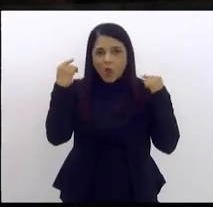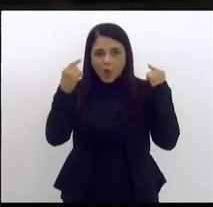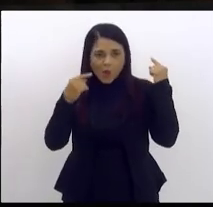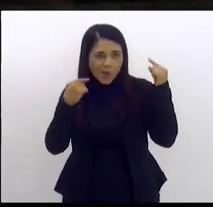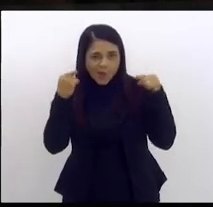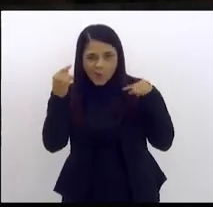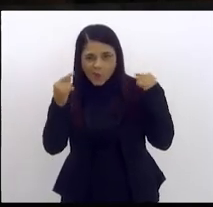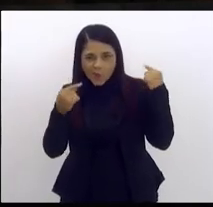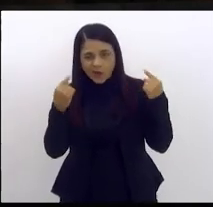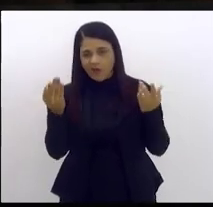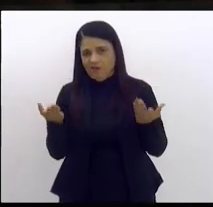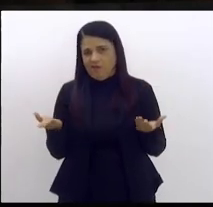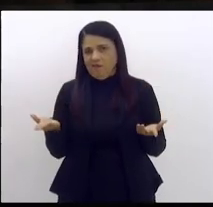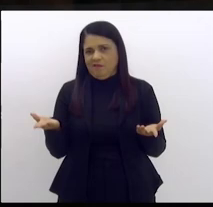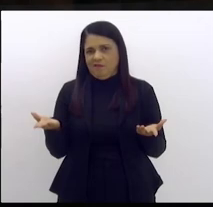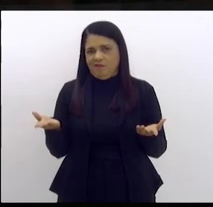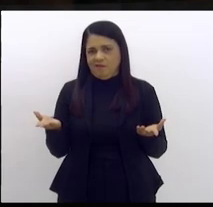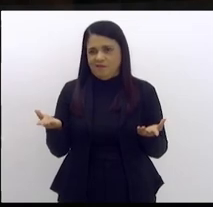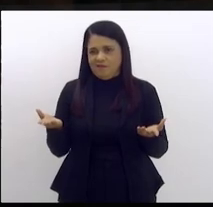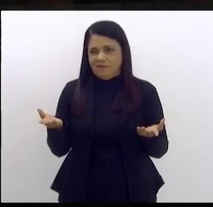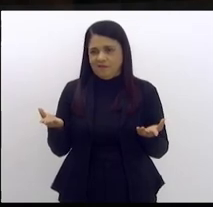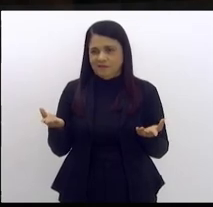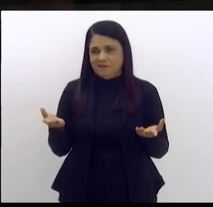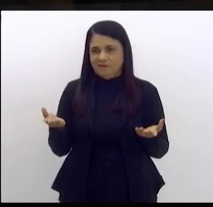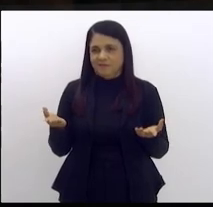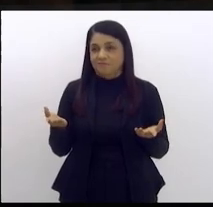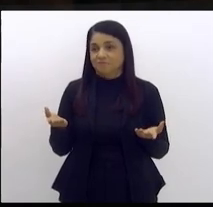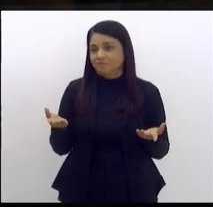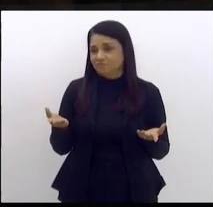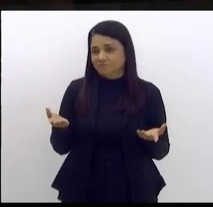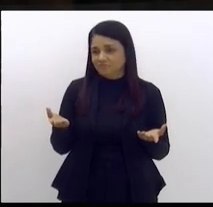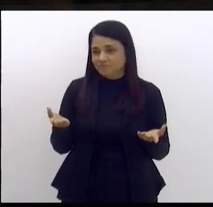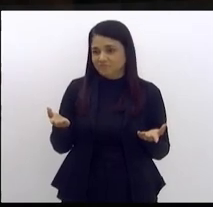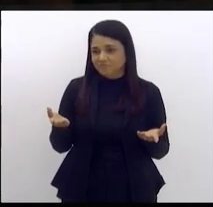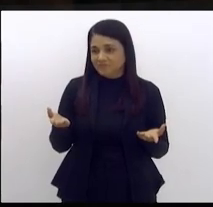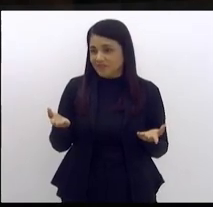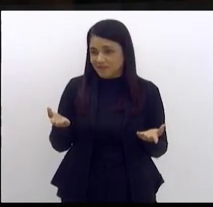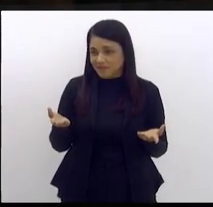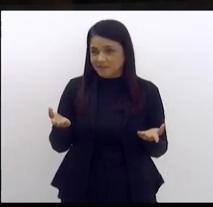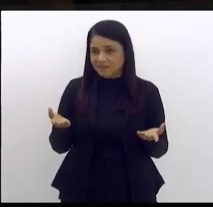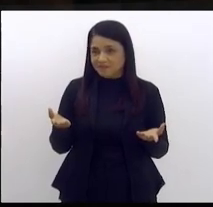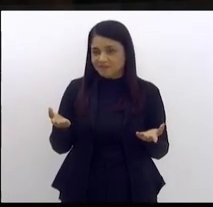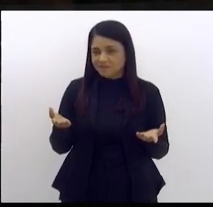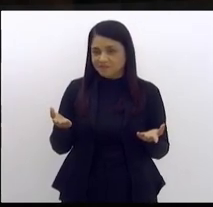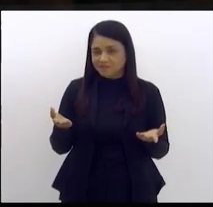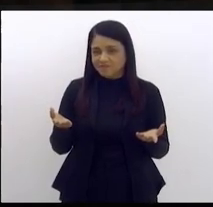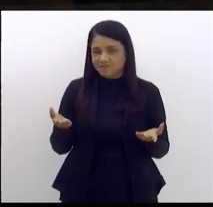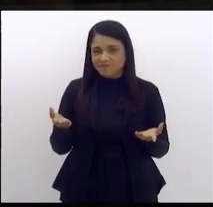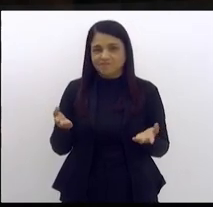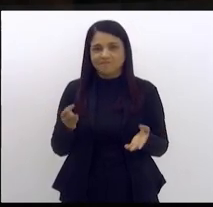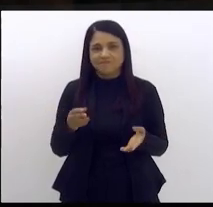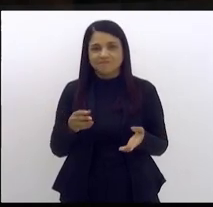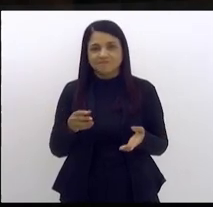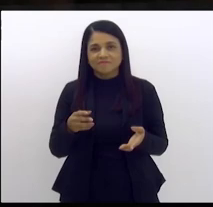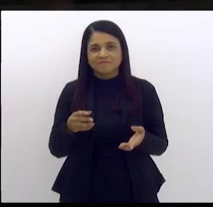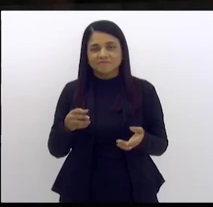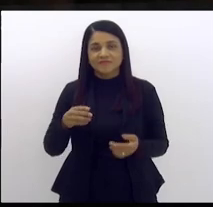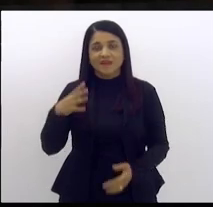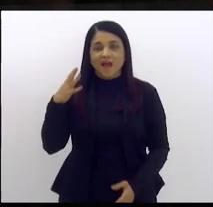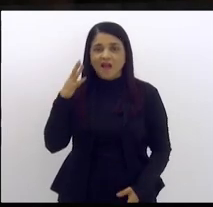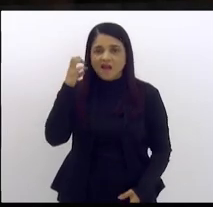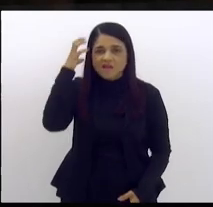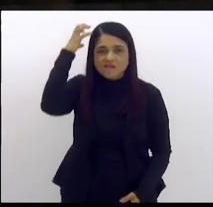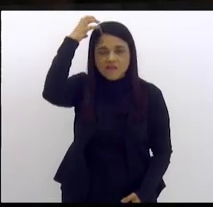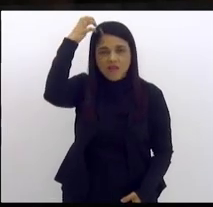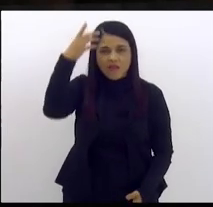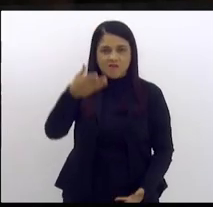tomando conta das pessoas eu não vou me nem referir ao buraco negro da nielle Franco que ela